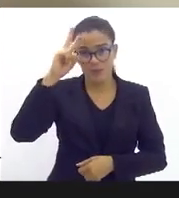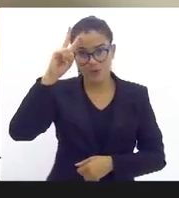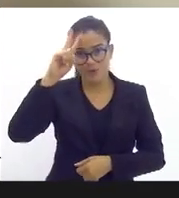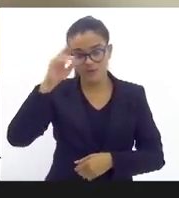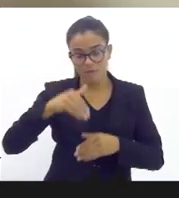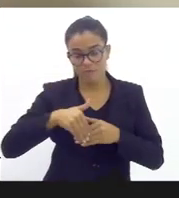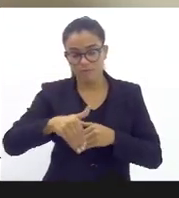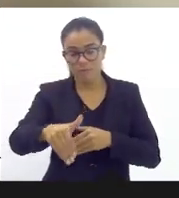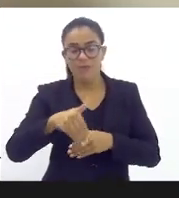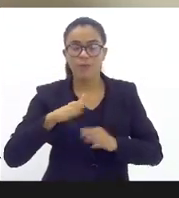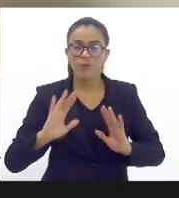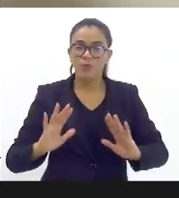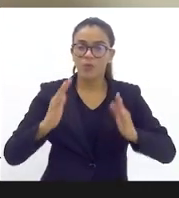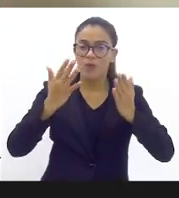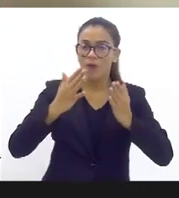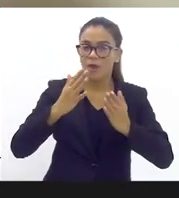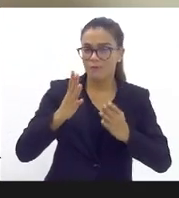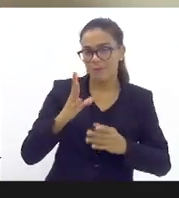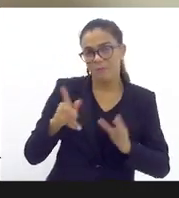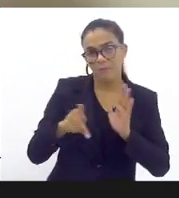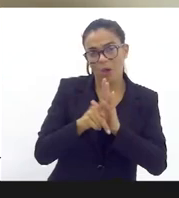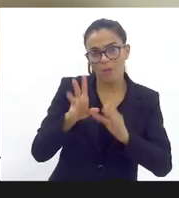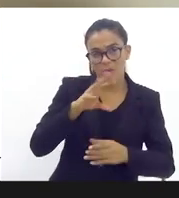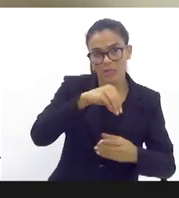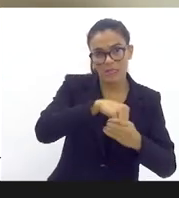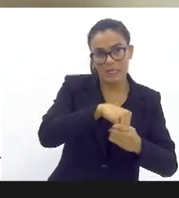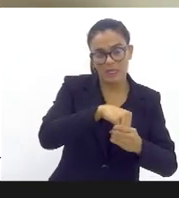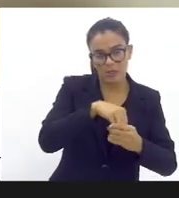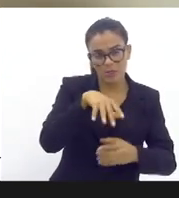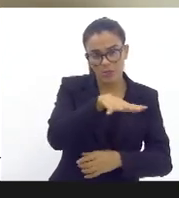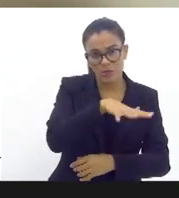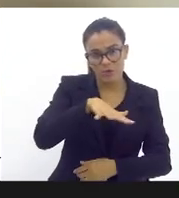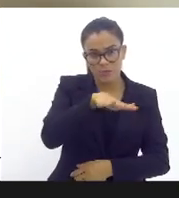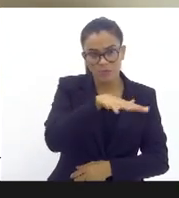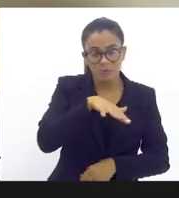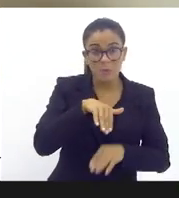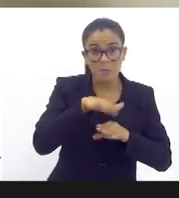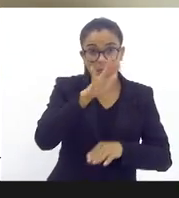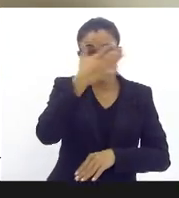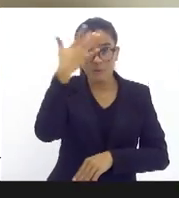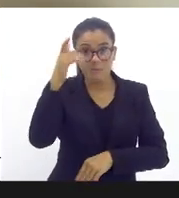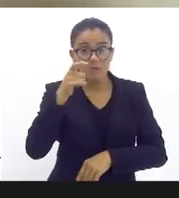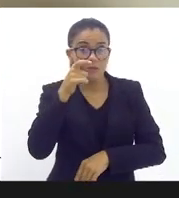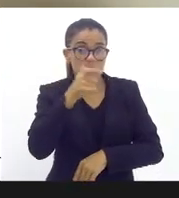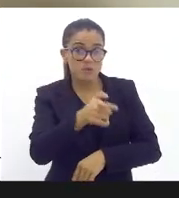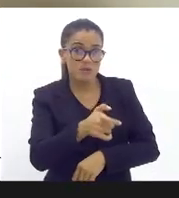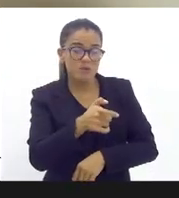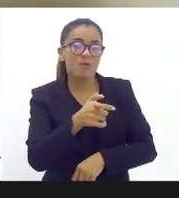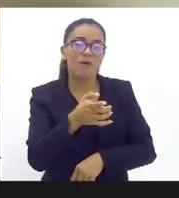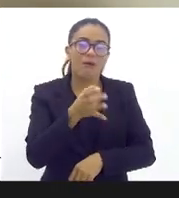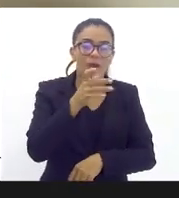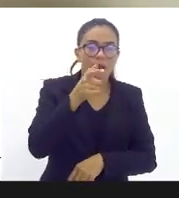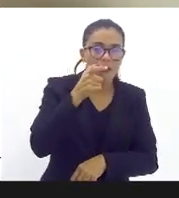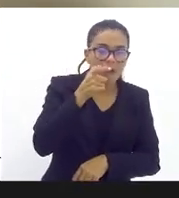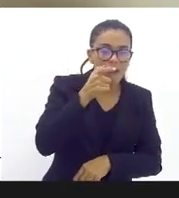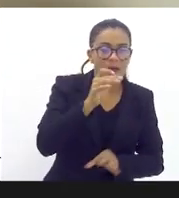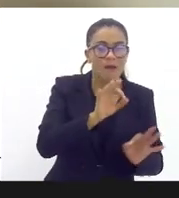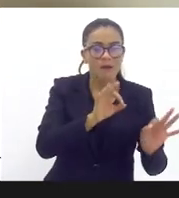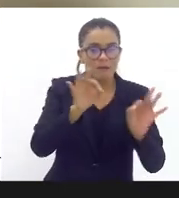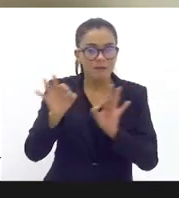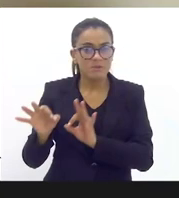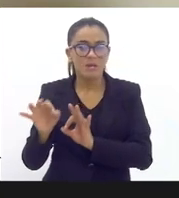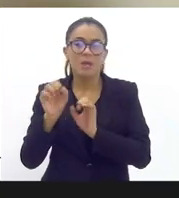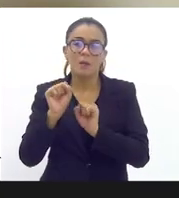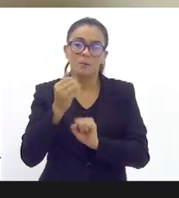um evento, basicamente interno. Mais pessoas externas que quiserem assistir podem